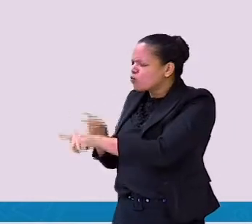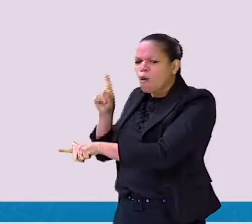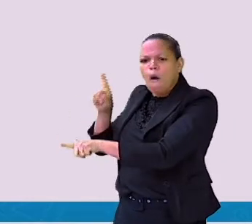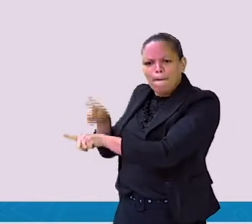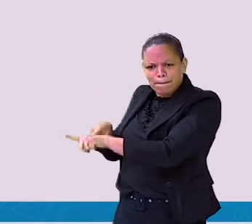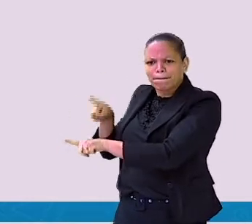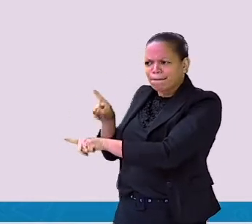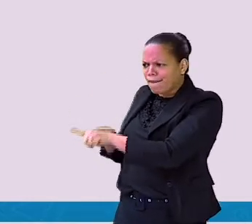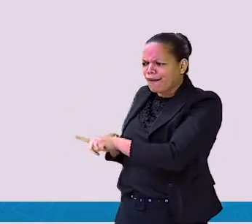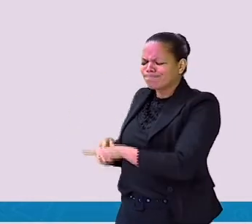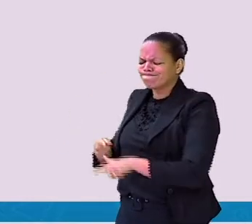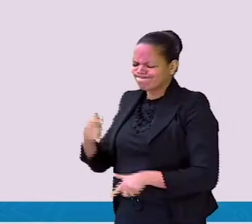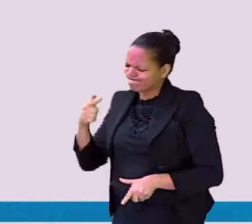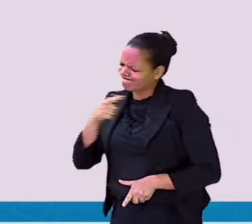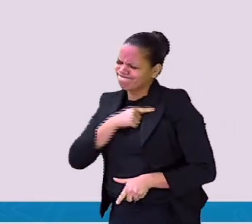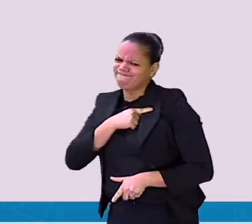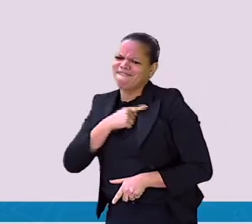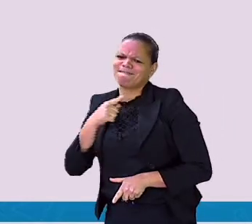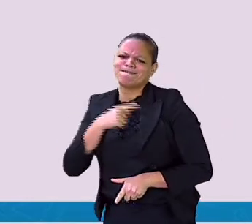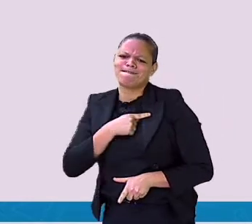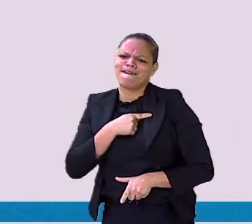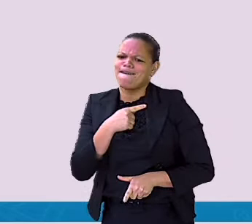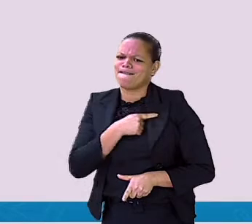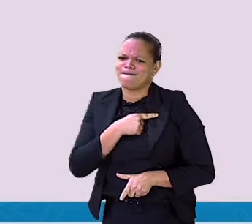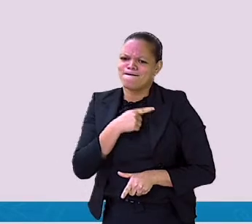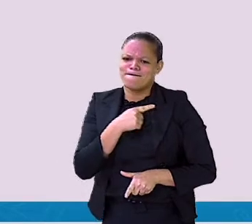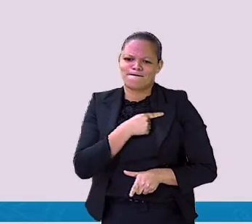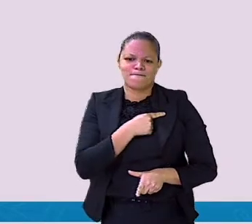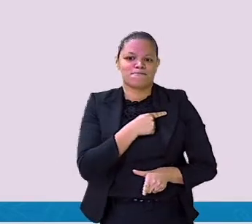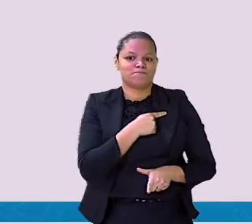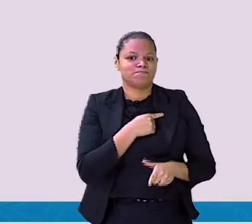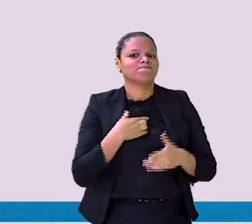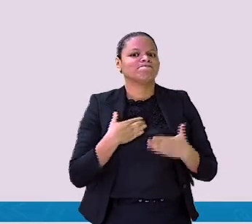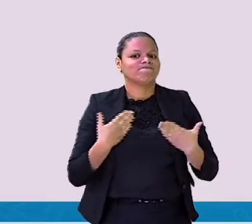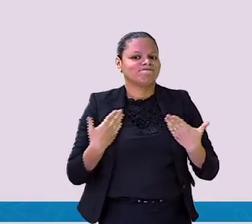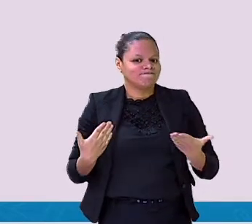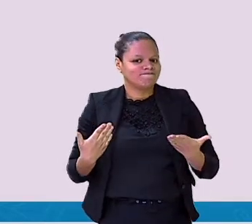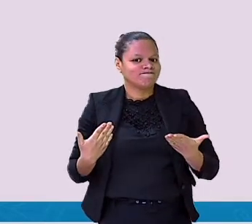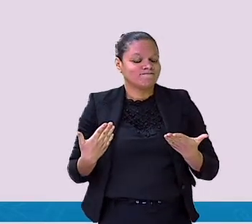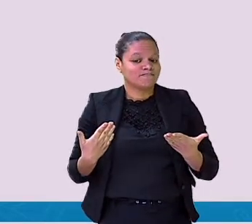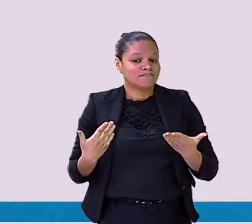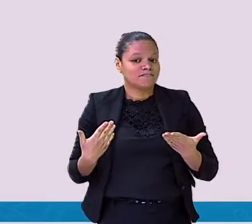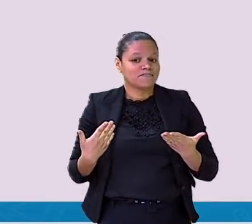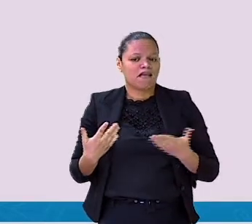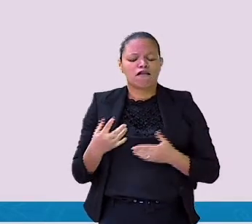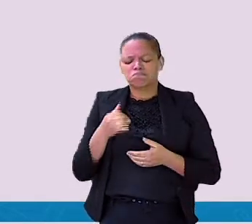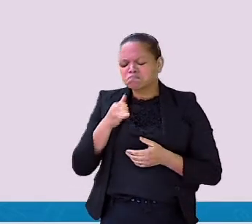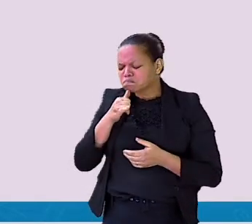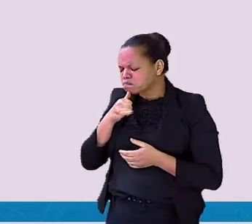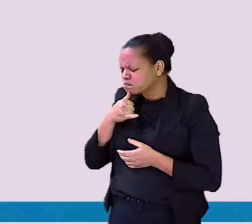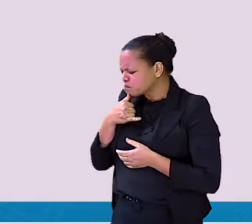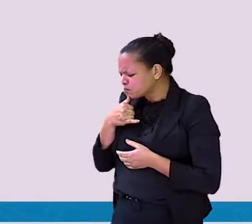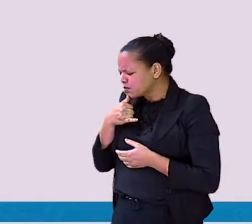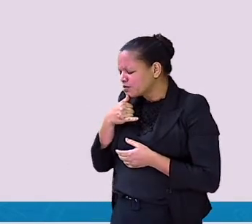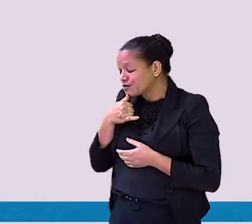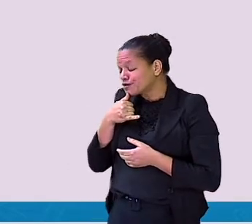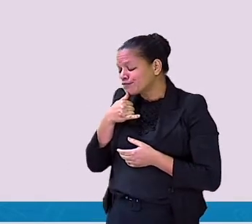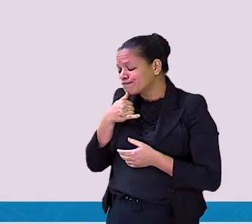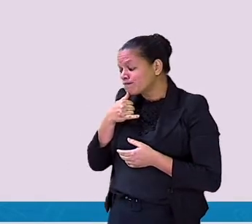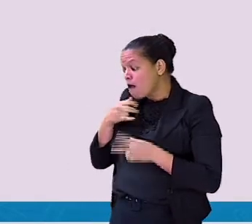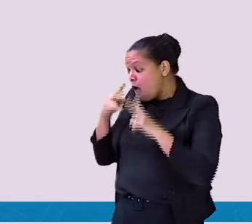penas bonitas aí, fica aí todo vaidoso. Mas você já notou como seu pé é feio? Então, por que ele ficou triste? Porque